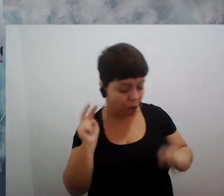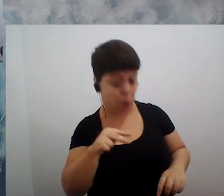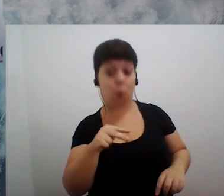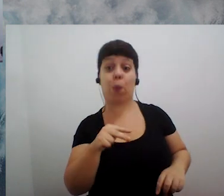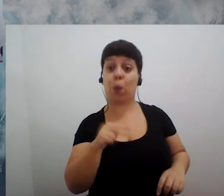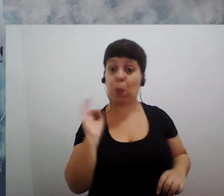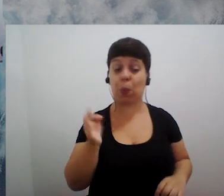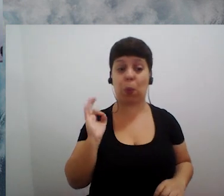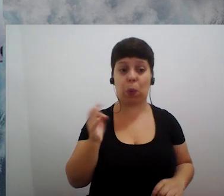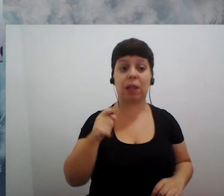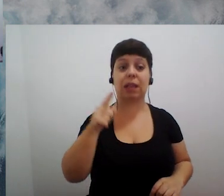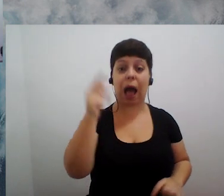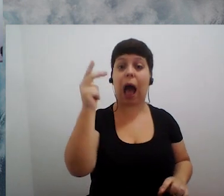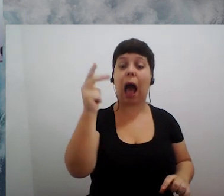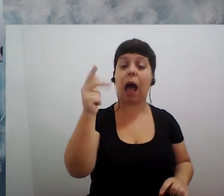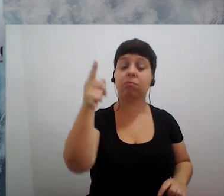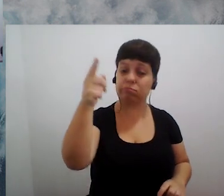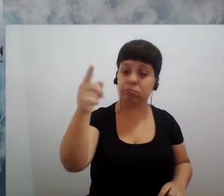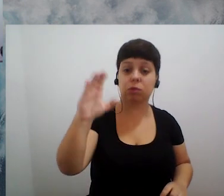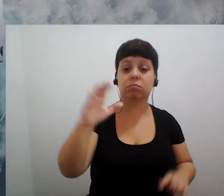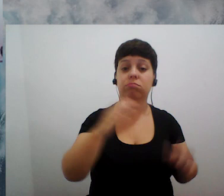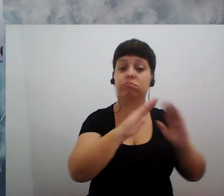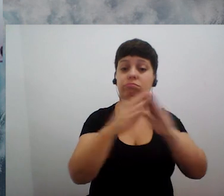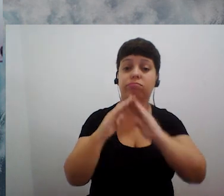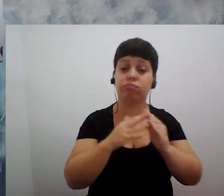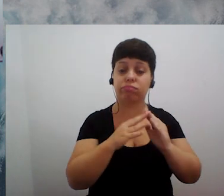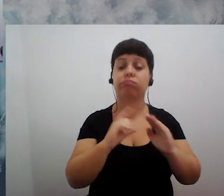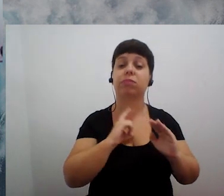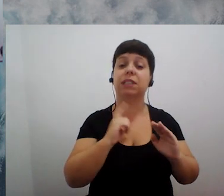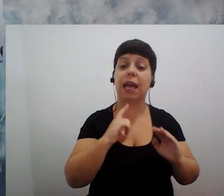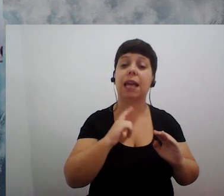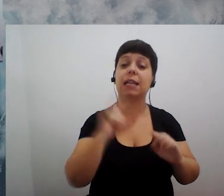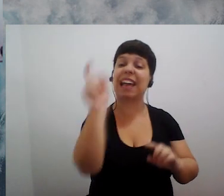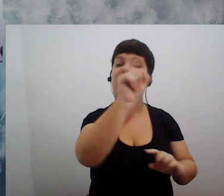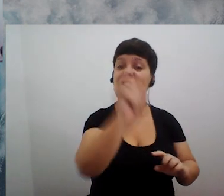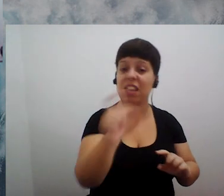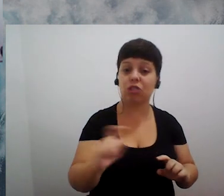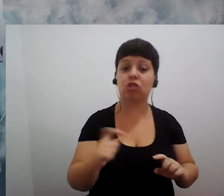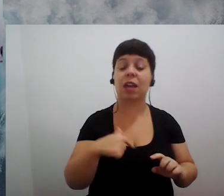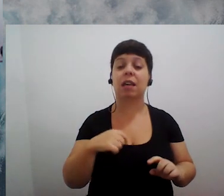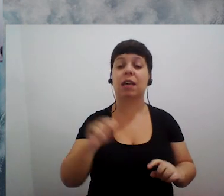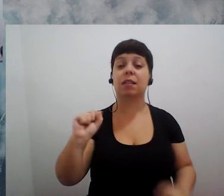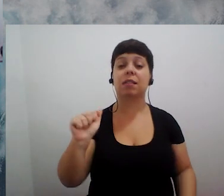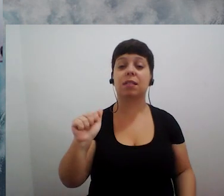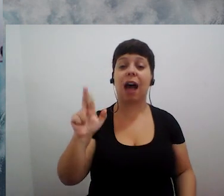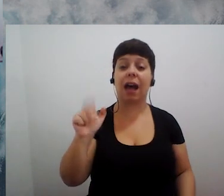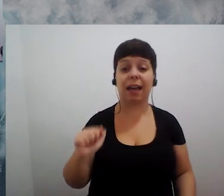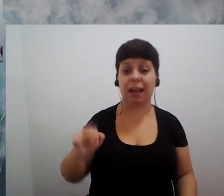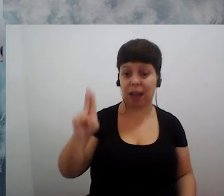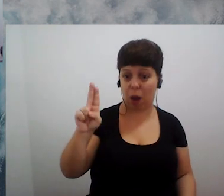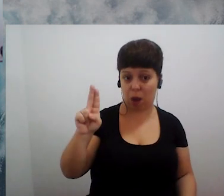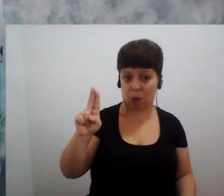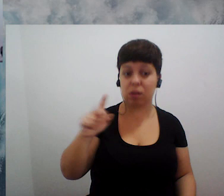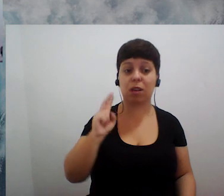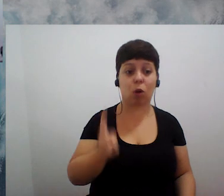se comunica através do grafite na Coab 2, a galera se comunica através da música, tem sarau pra caramba. Os saraus da Coab 2 continuam